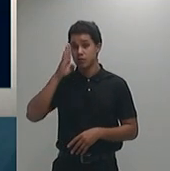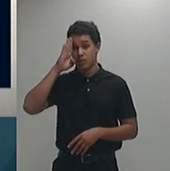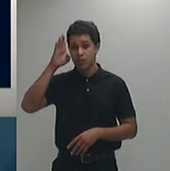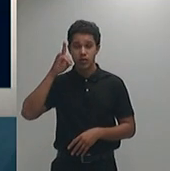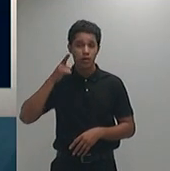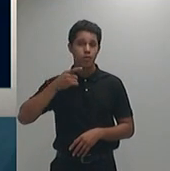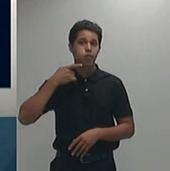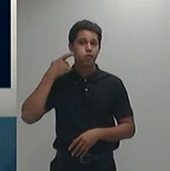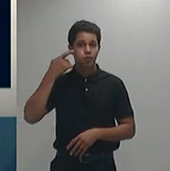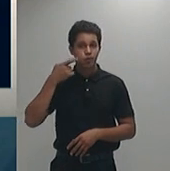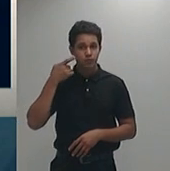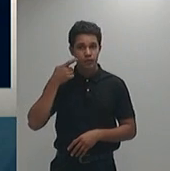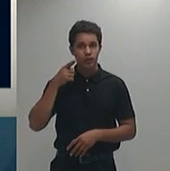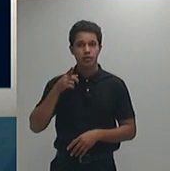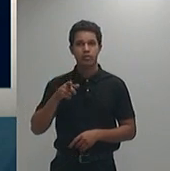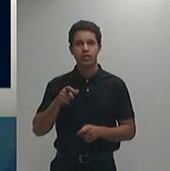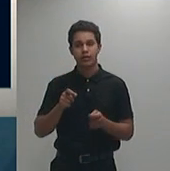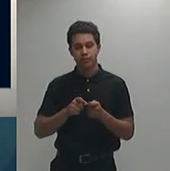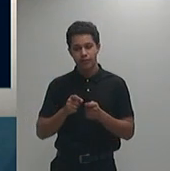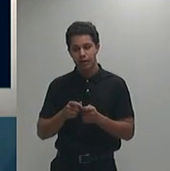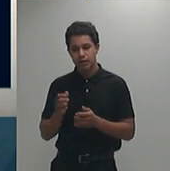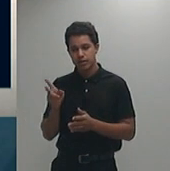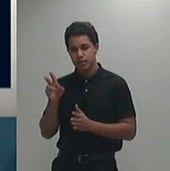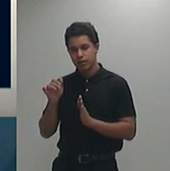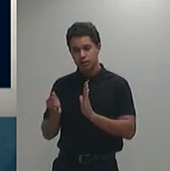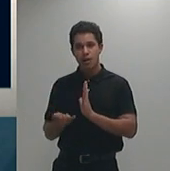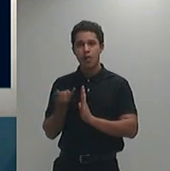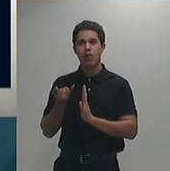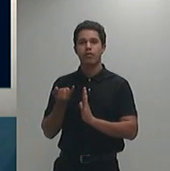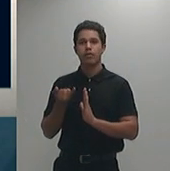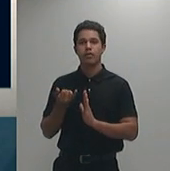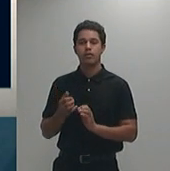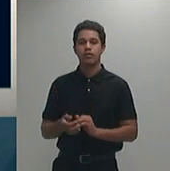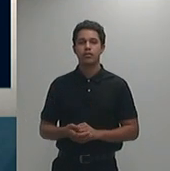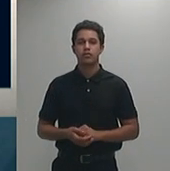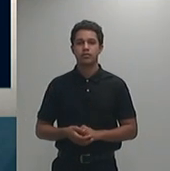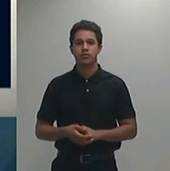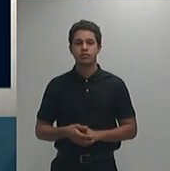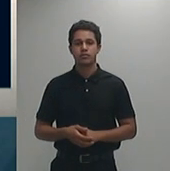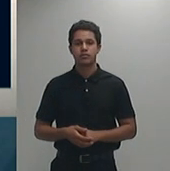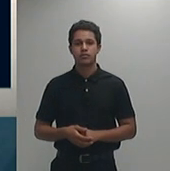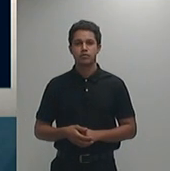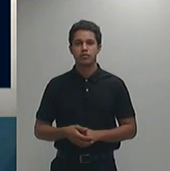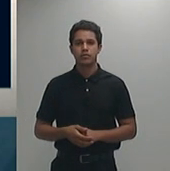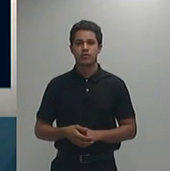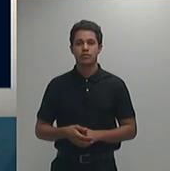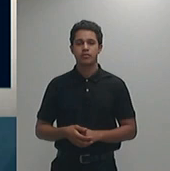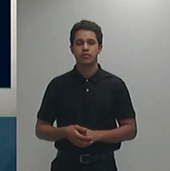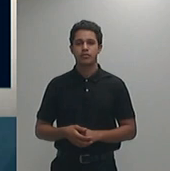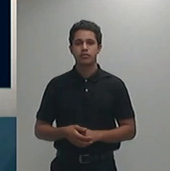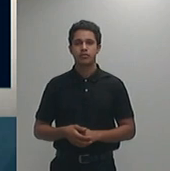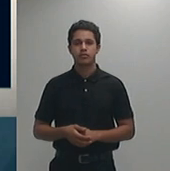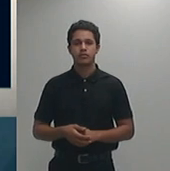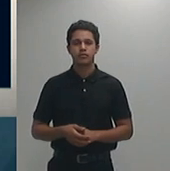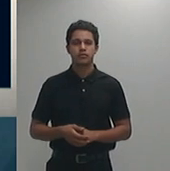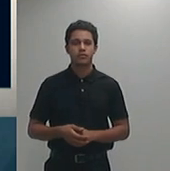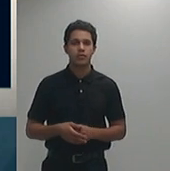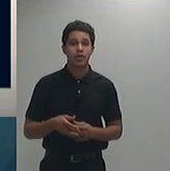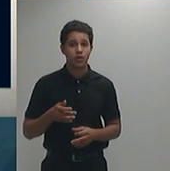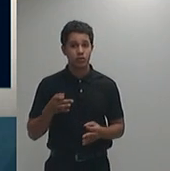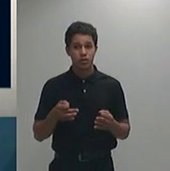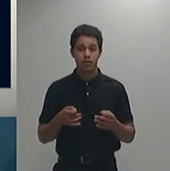que dele se beneficiam e segue a doutrina justamente porque